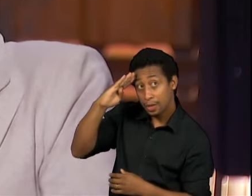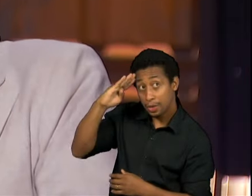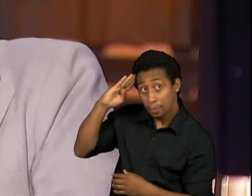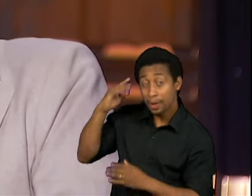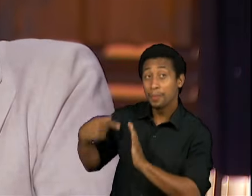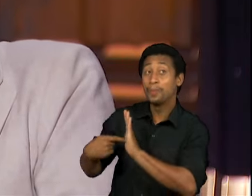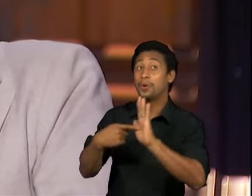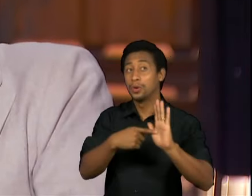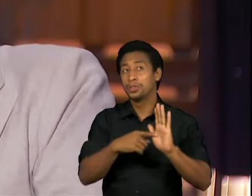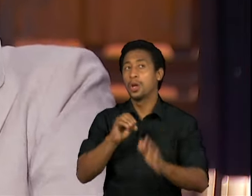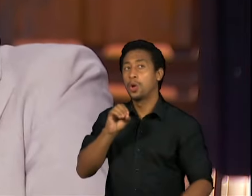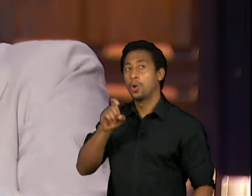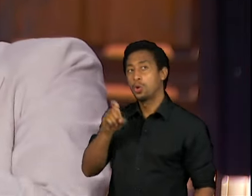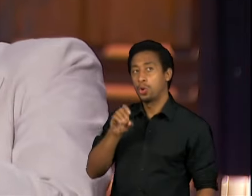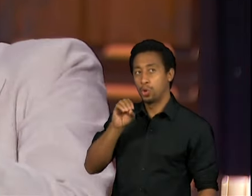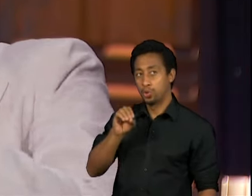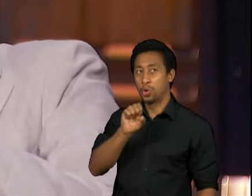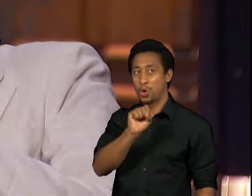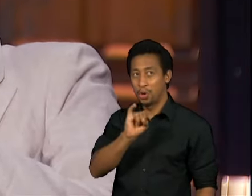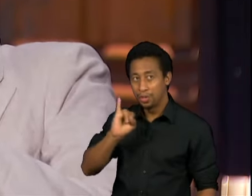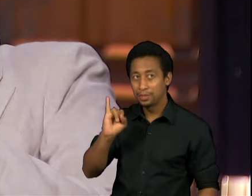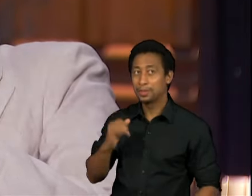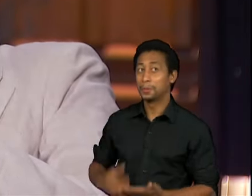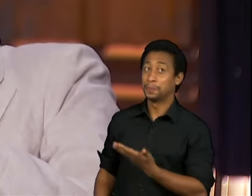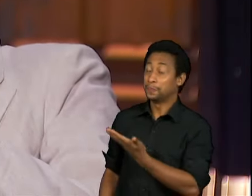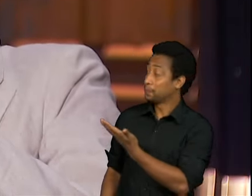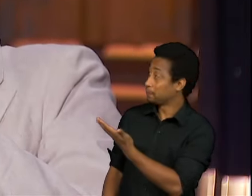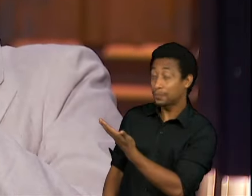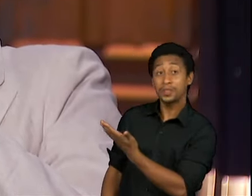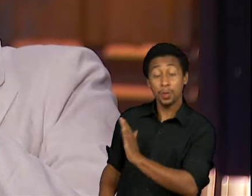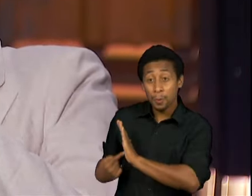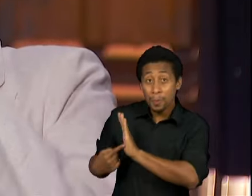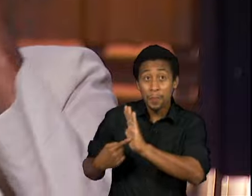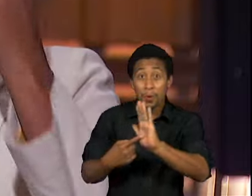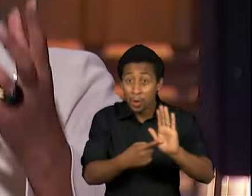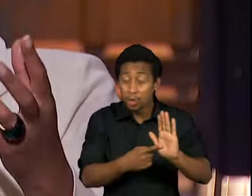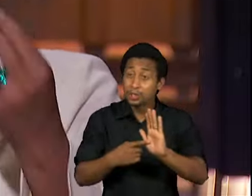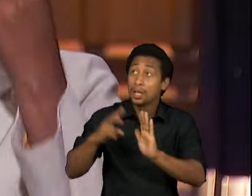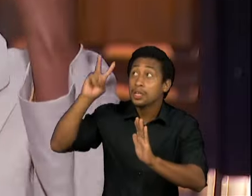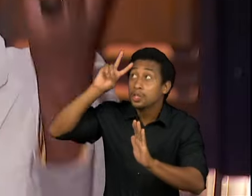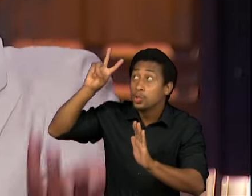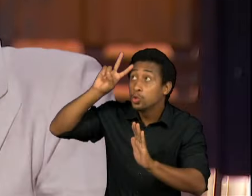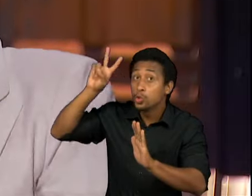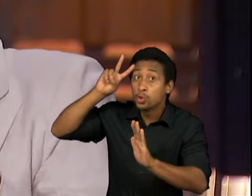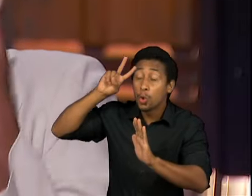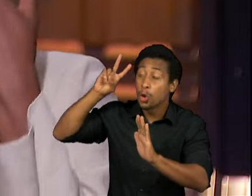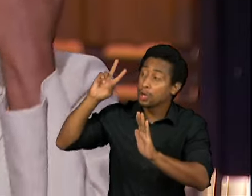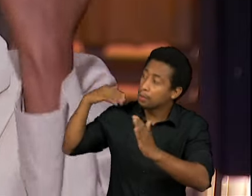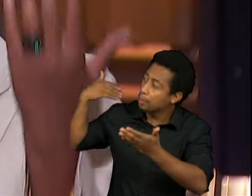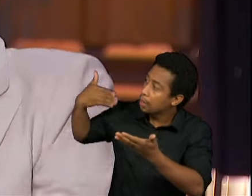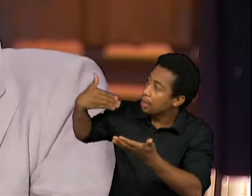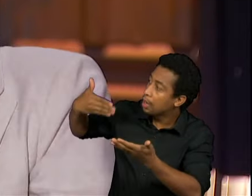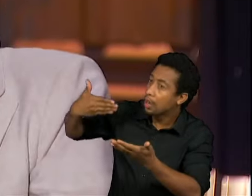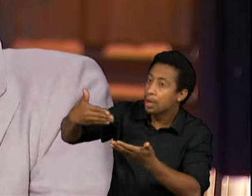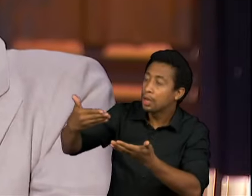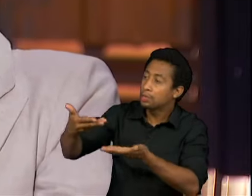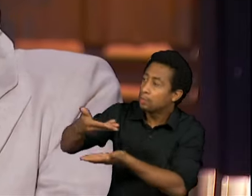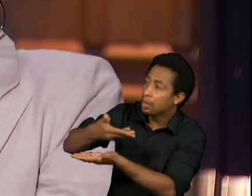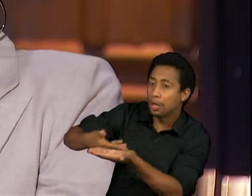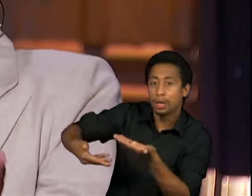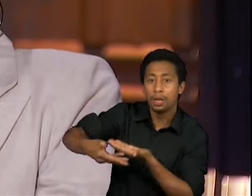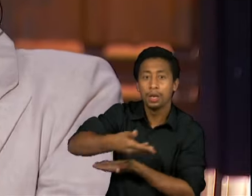e isso é igual a rede Ó você descobre outras histórias do mundo a partir de pessoas como